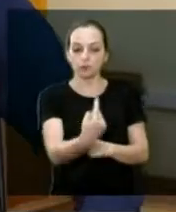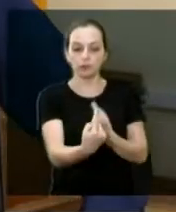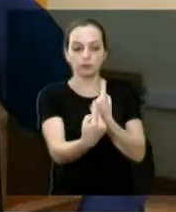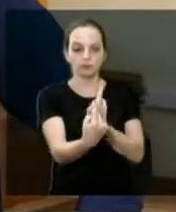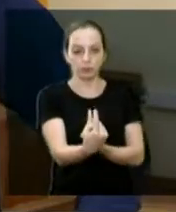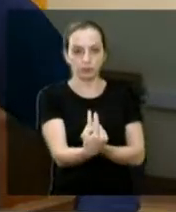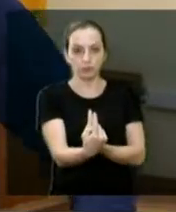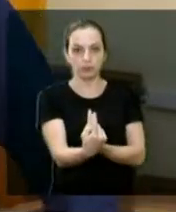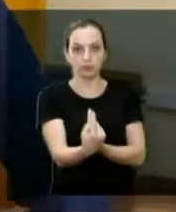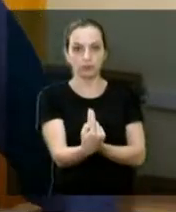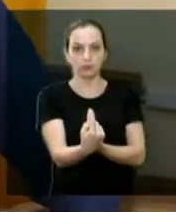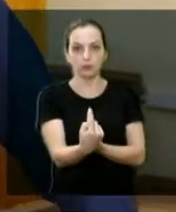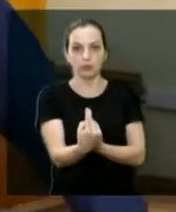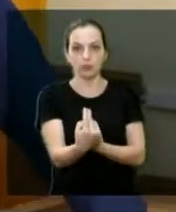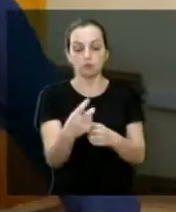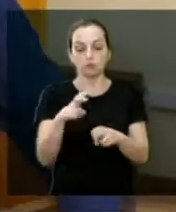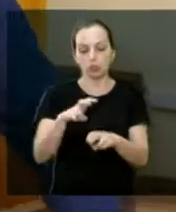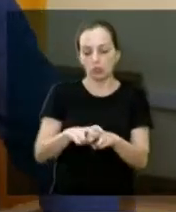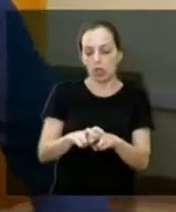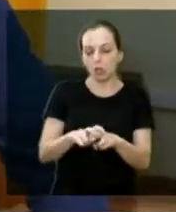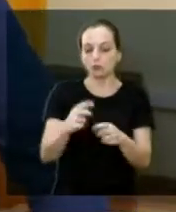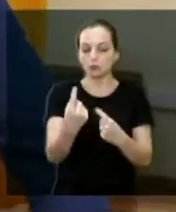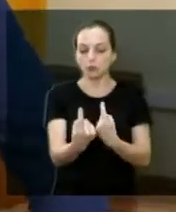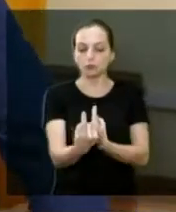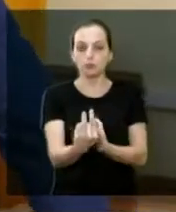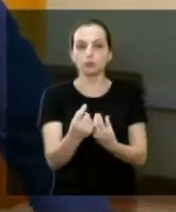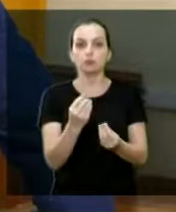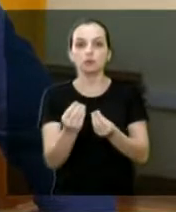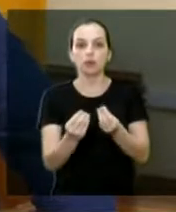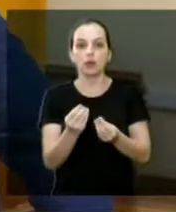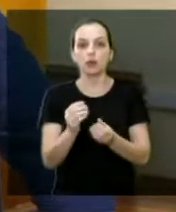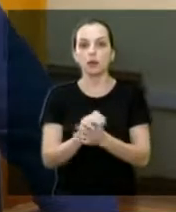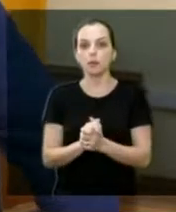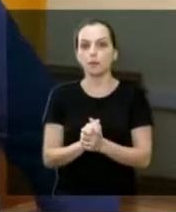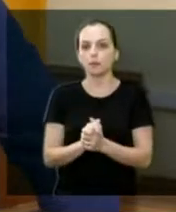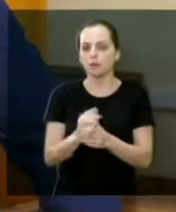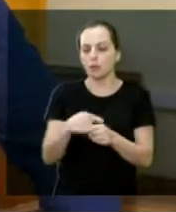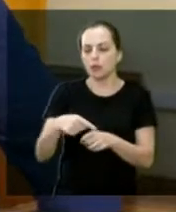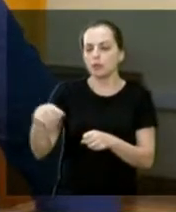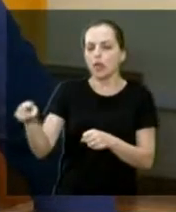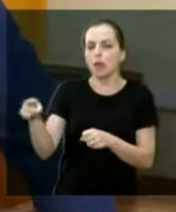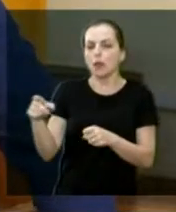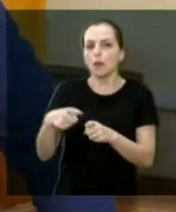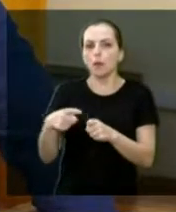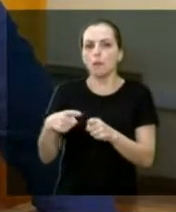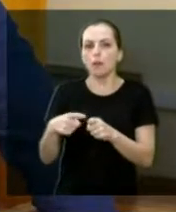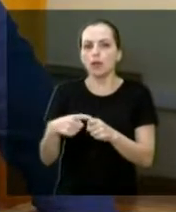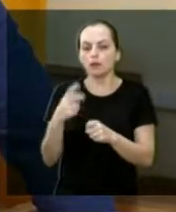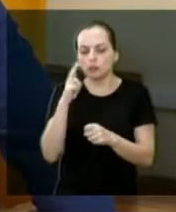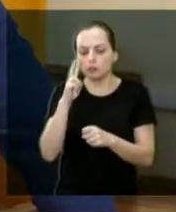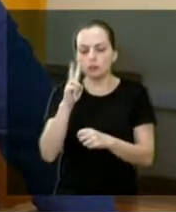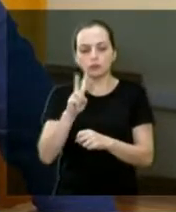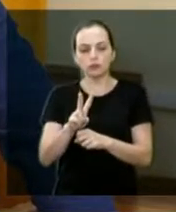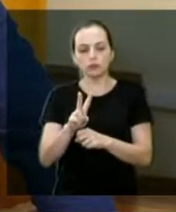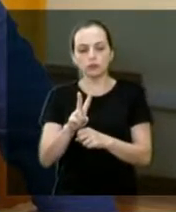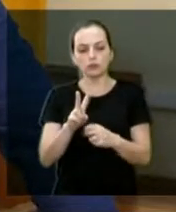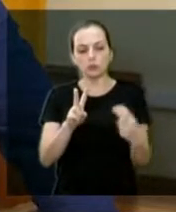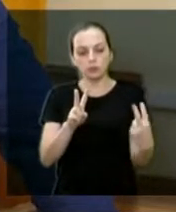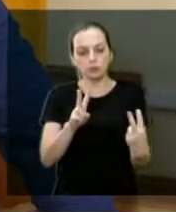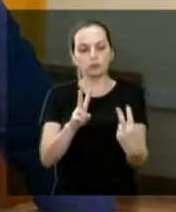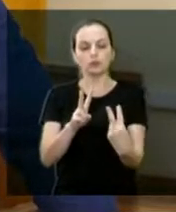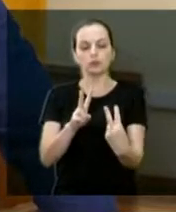o novo Assis Chateaubriand. Doutor Amauri saiu, fiquei eu e ele. Olhei para ele, ele olhou para mim e